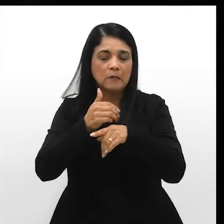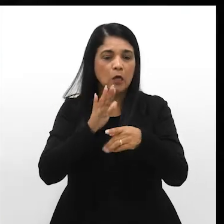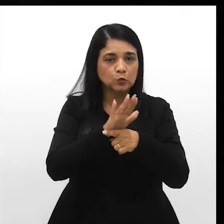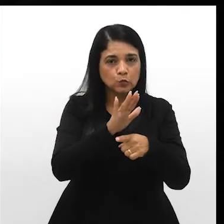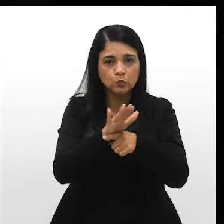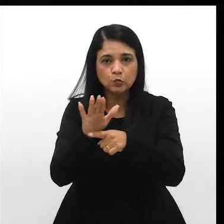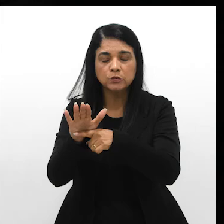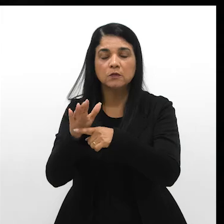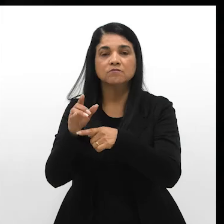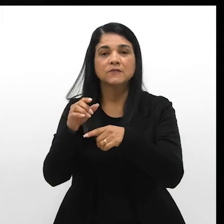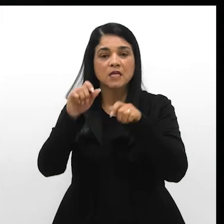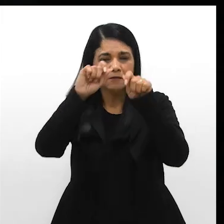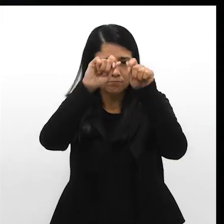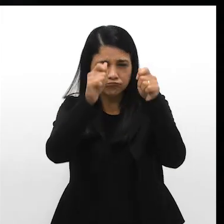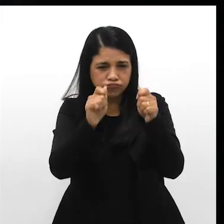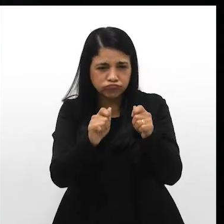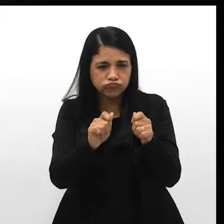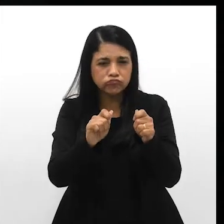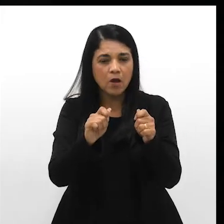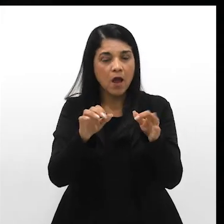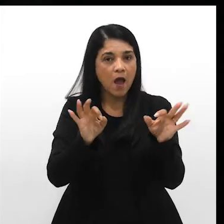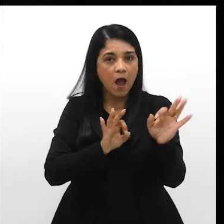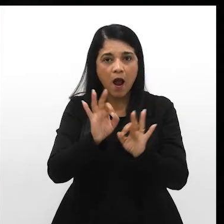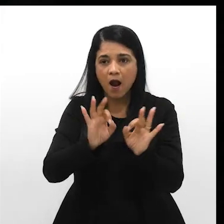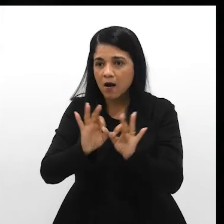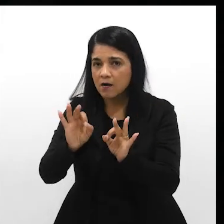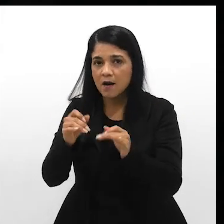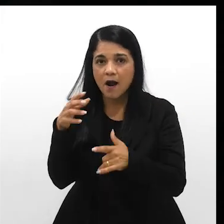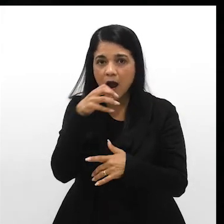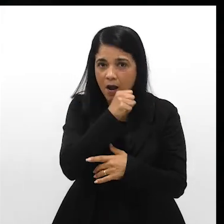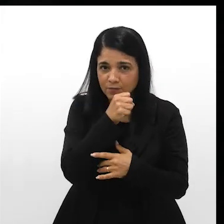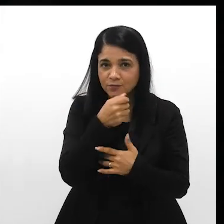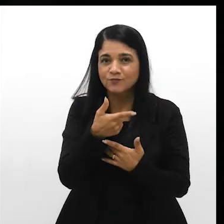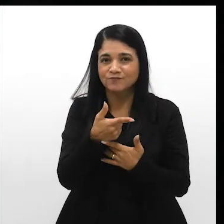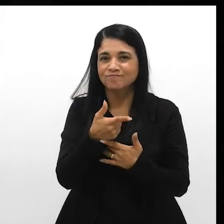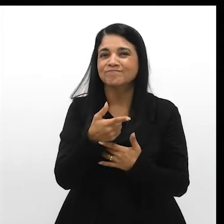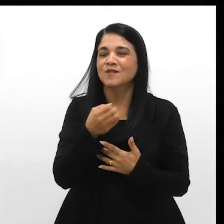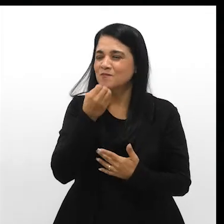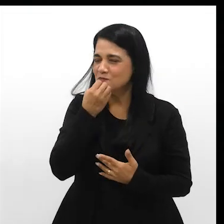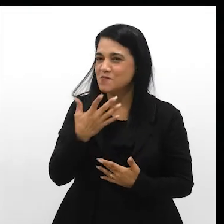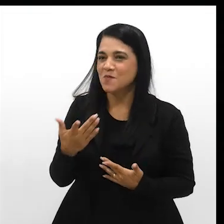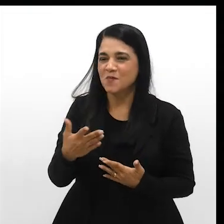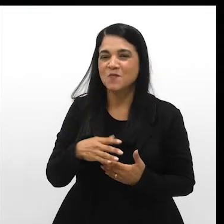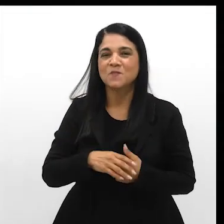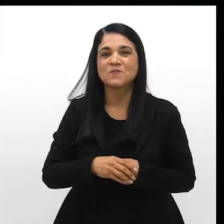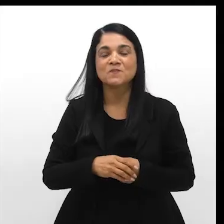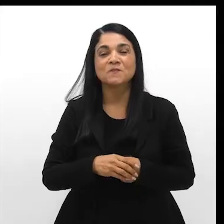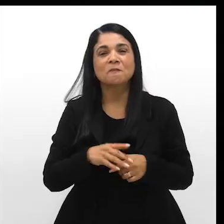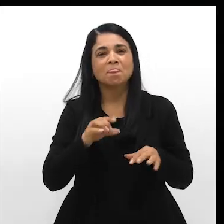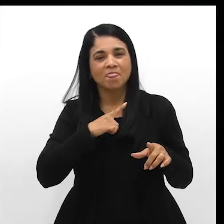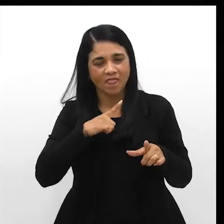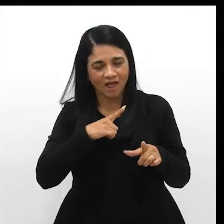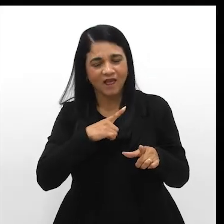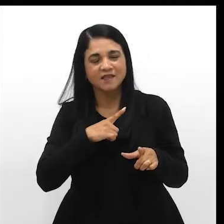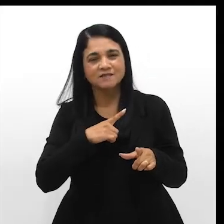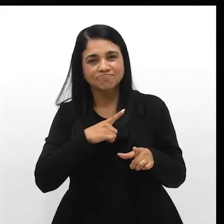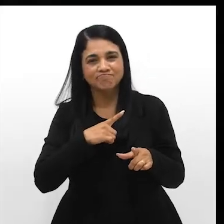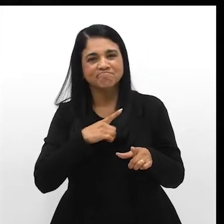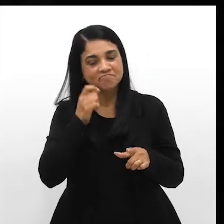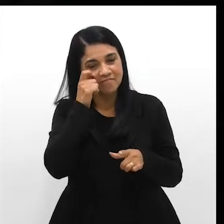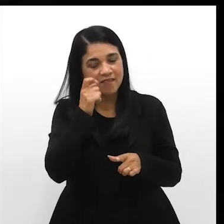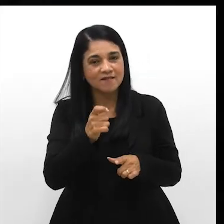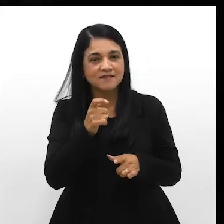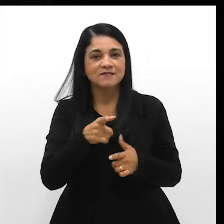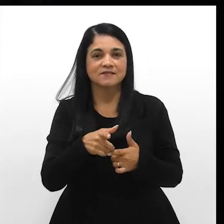de Henry Ford, virou um Henry Ford da escultura, que ele tem uma linha de montagem. O Henry Ford. Gostei. Uma linha